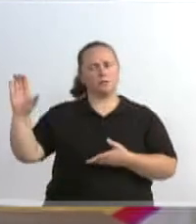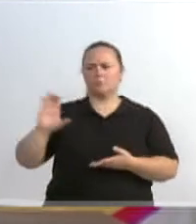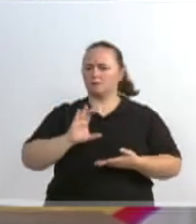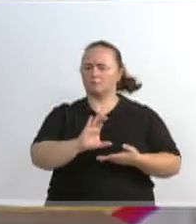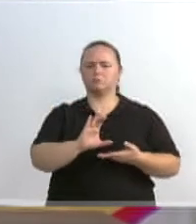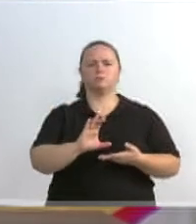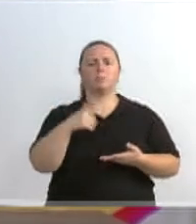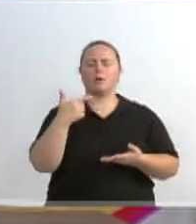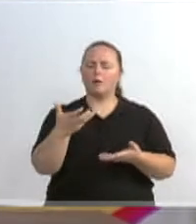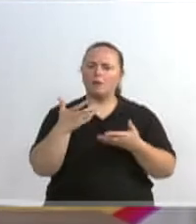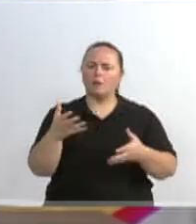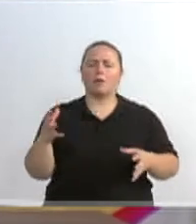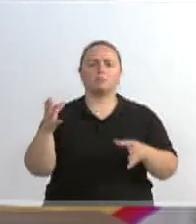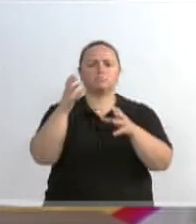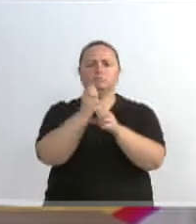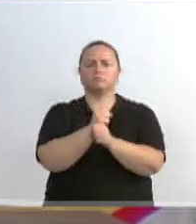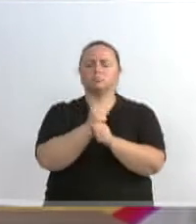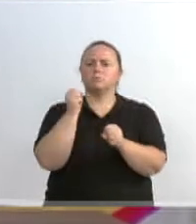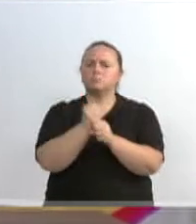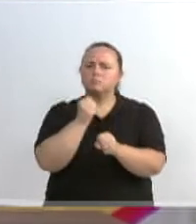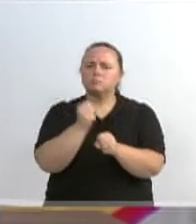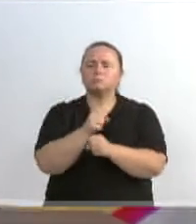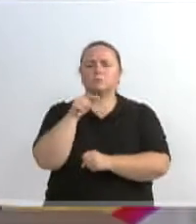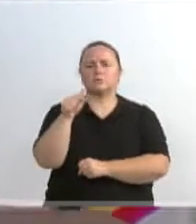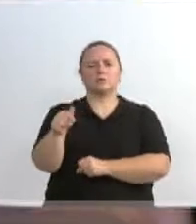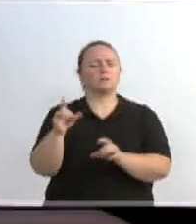queremos as sete creches entregues à nossa cidade